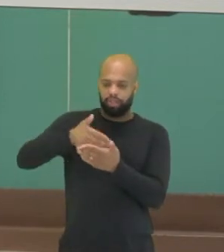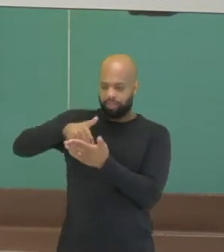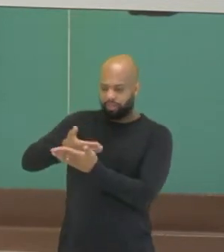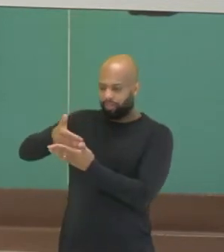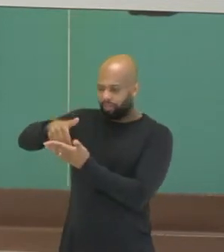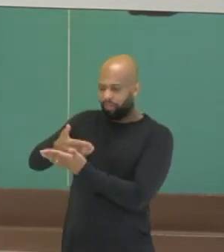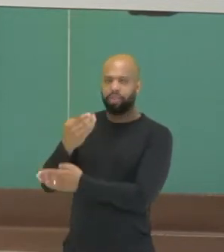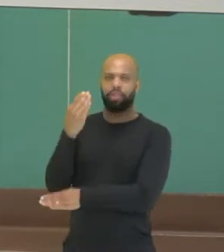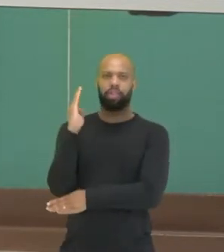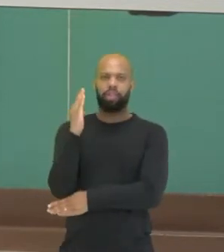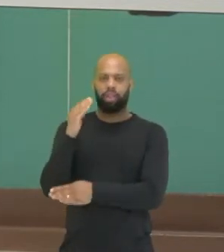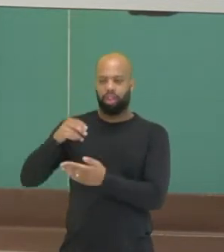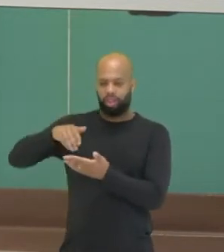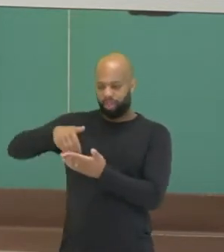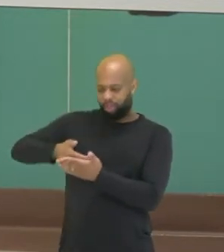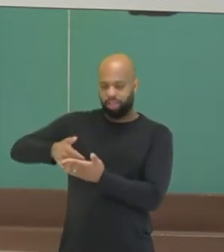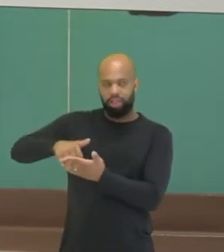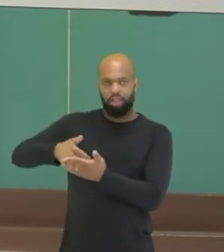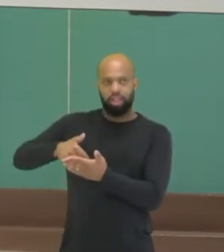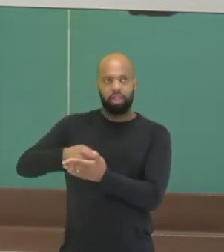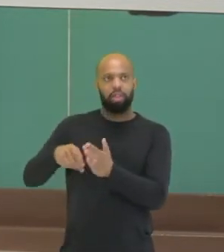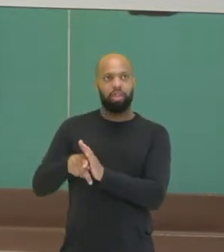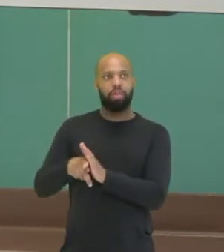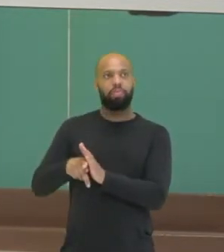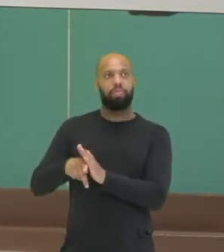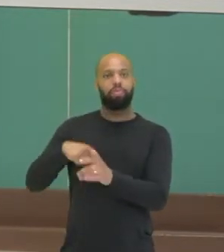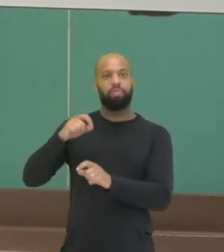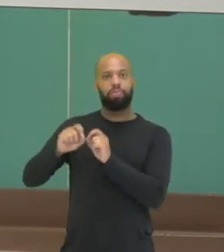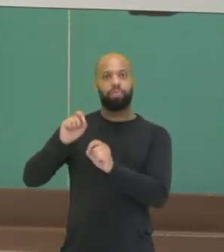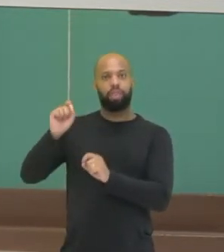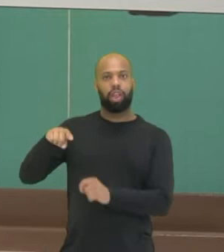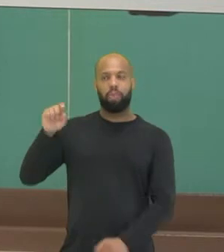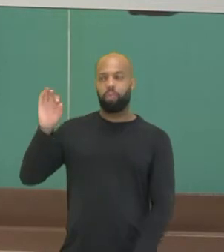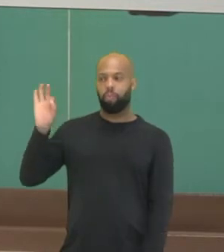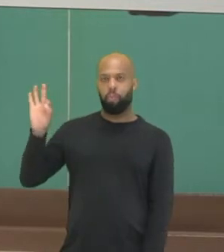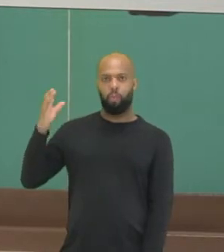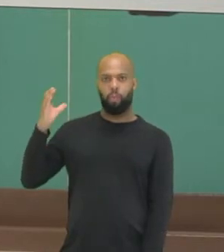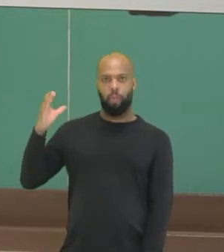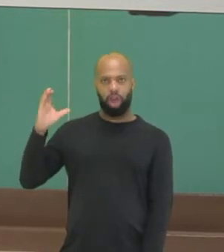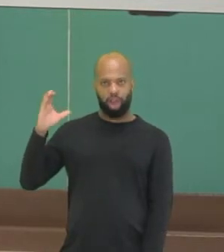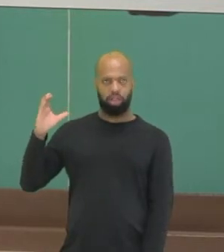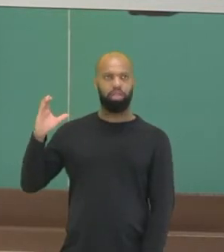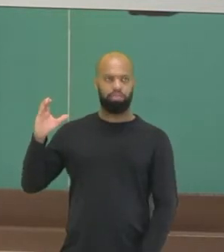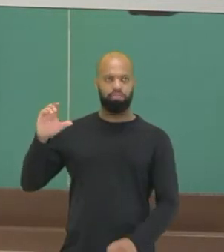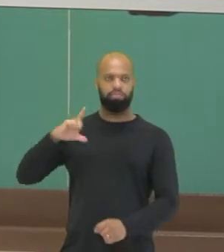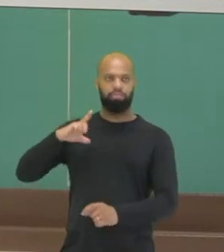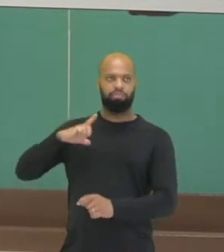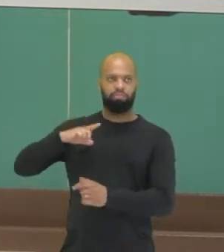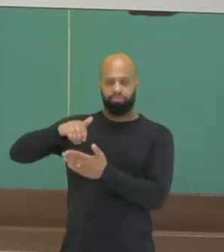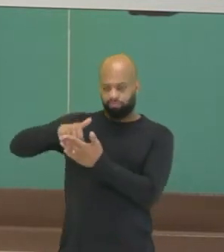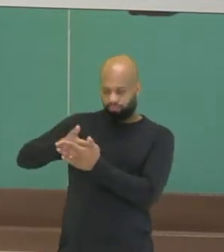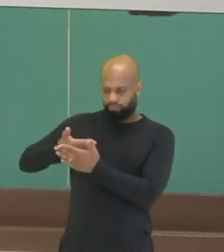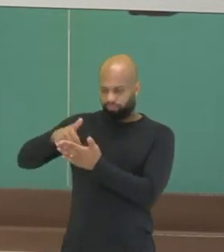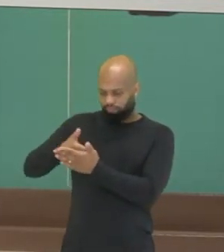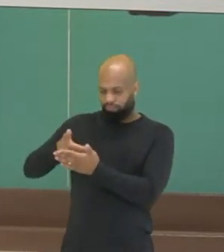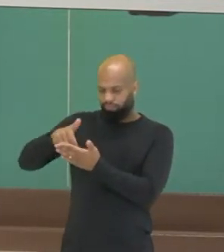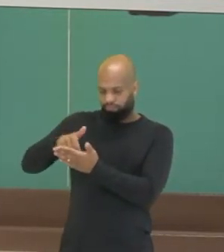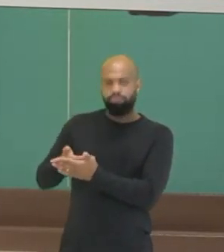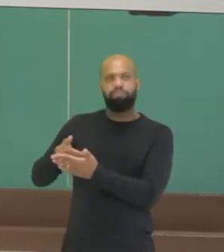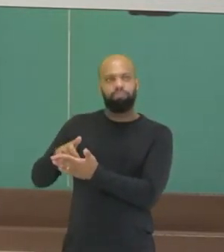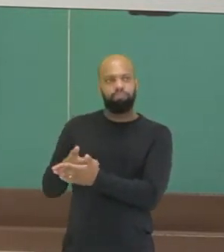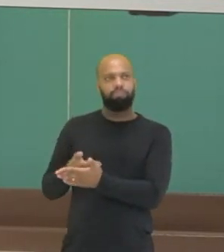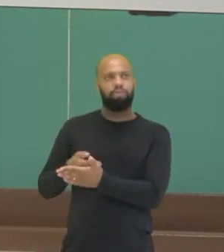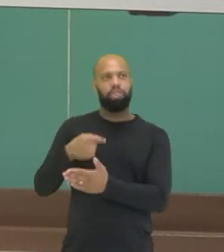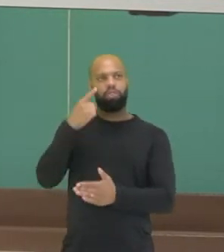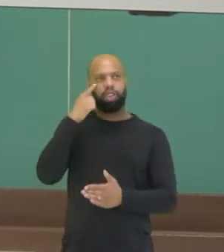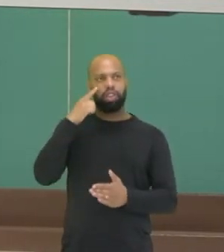imagem cunhada na moeda da loba. Se vocês imaginar aqui, se vocês observarem aqui junto comigo, a loba